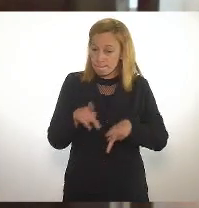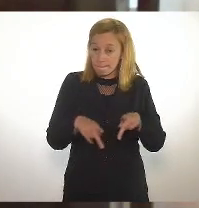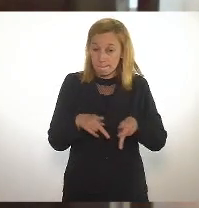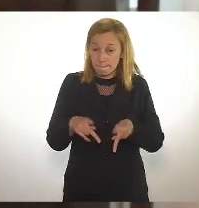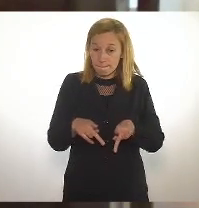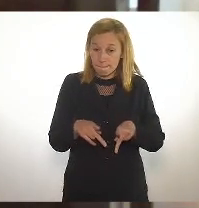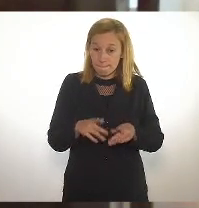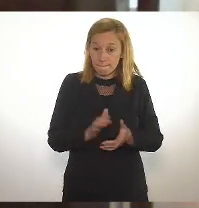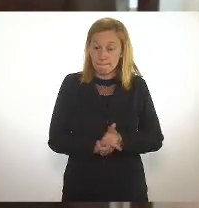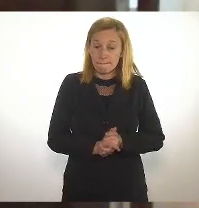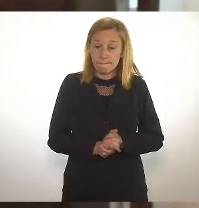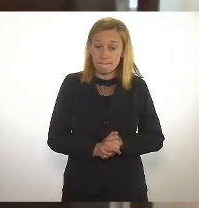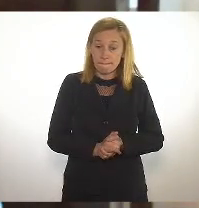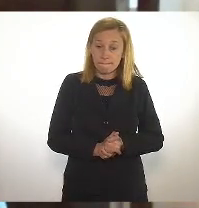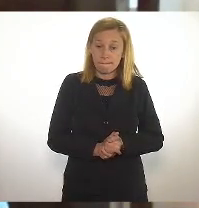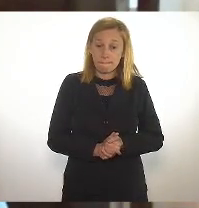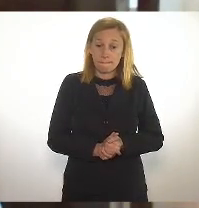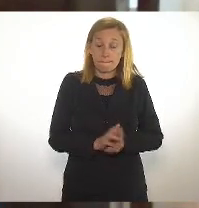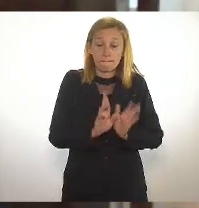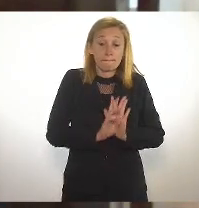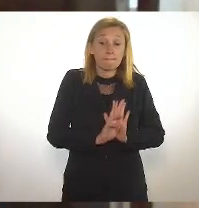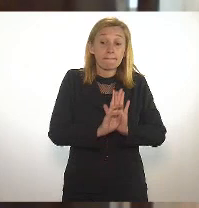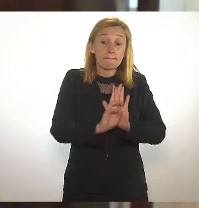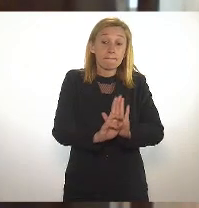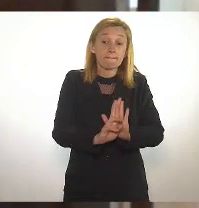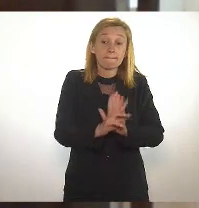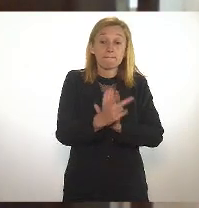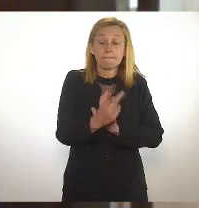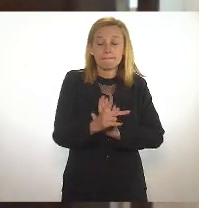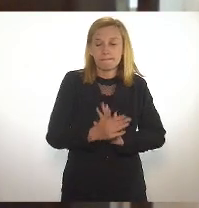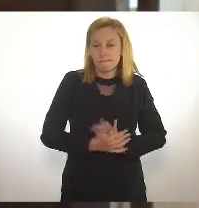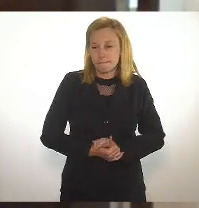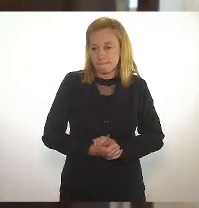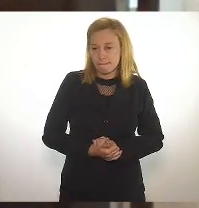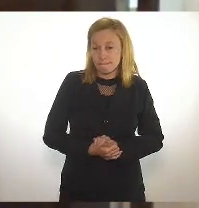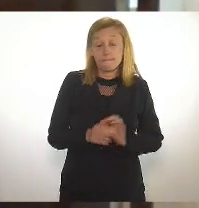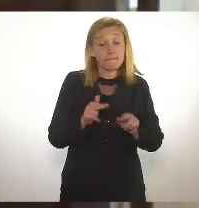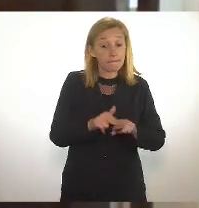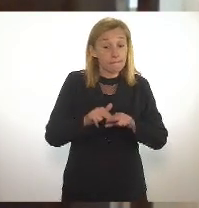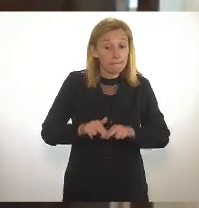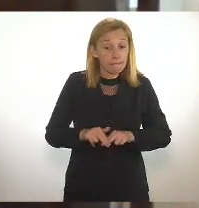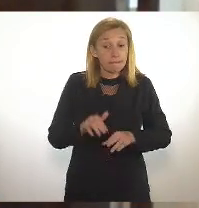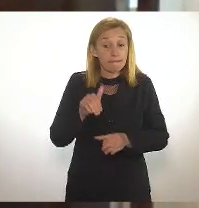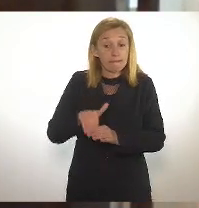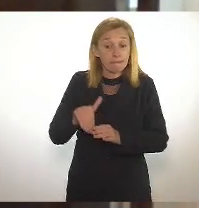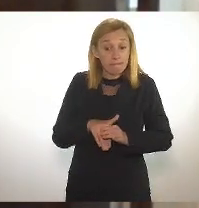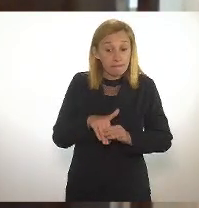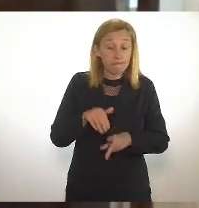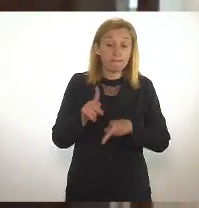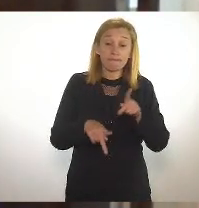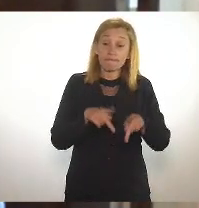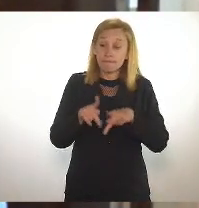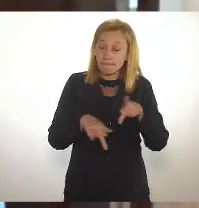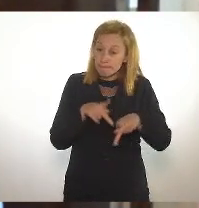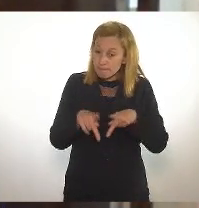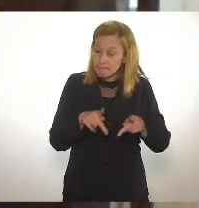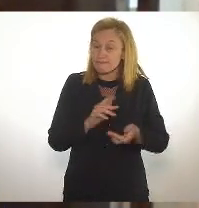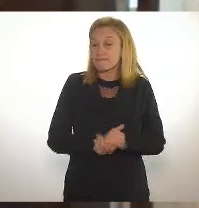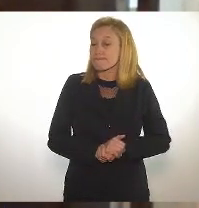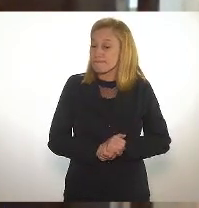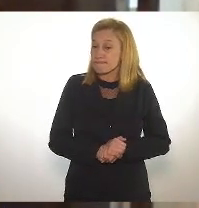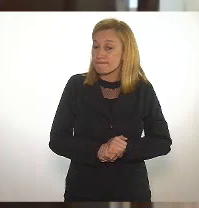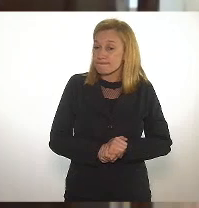seja através dos seus representantes. Por isso que o voto popular se